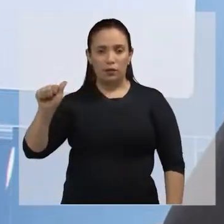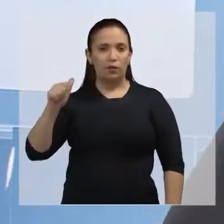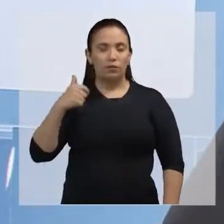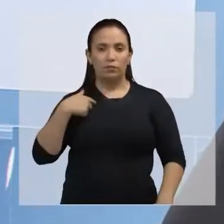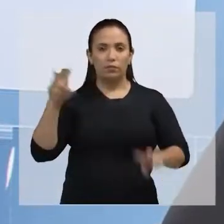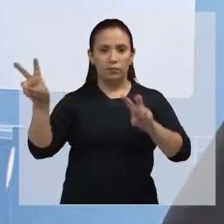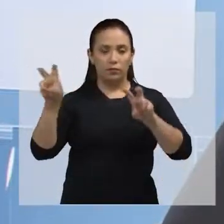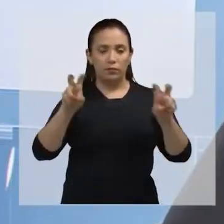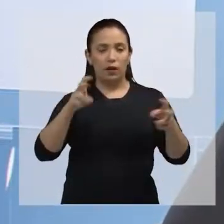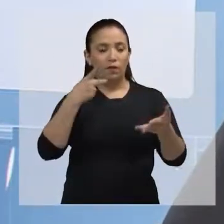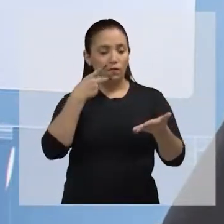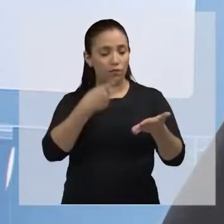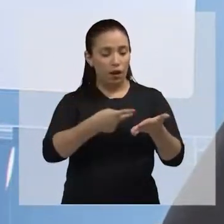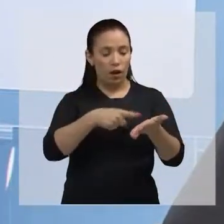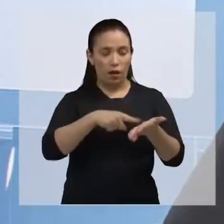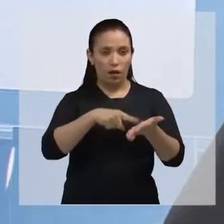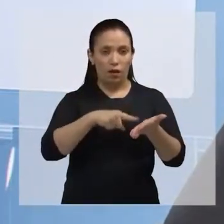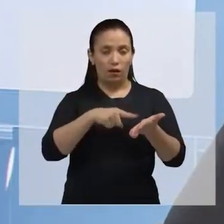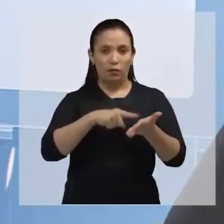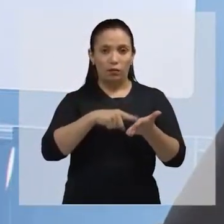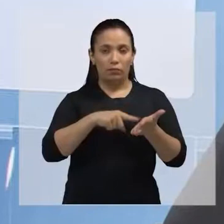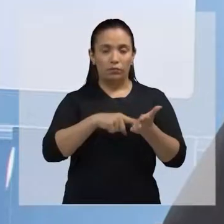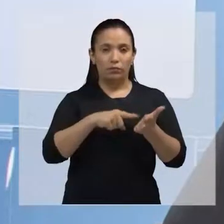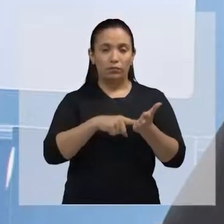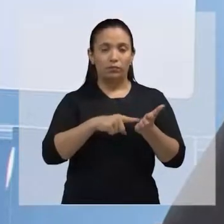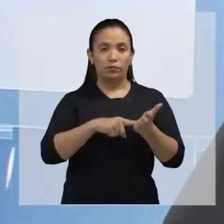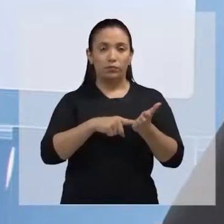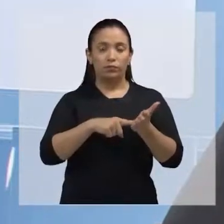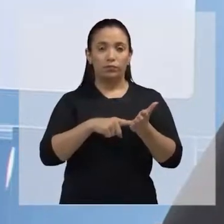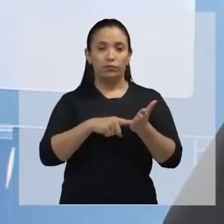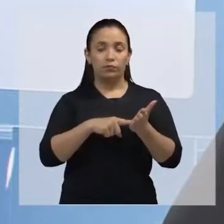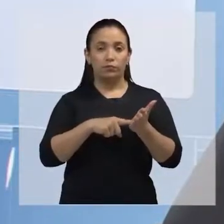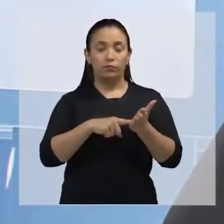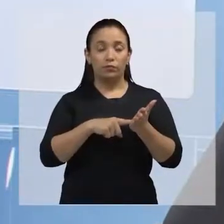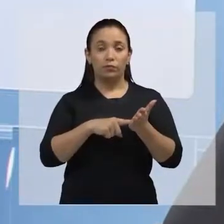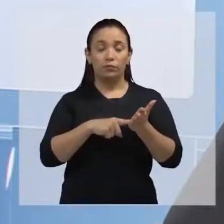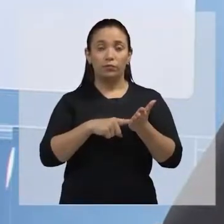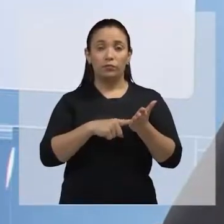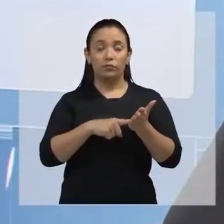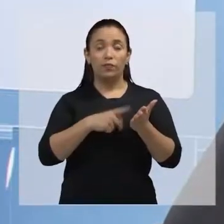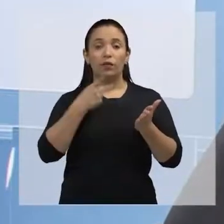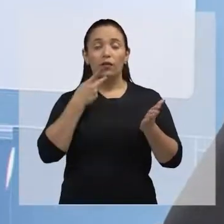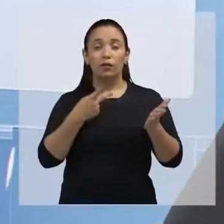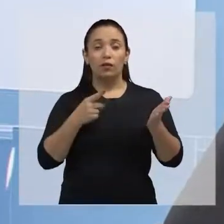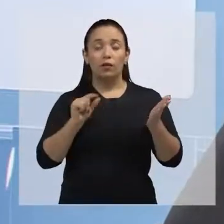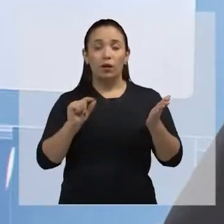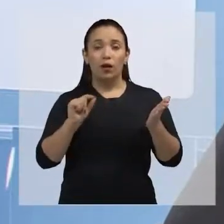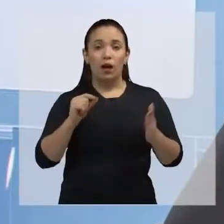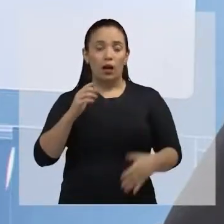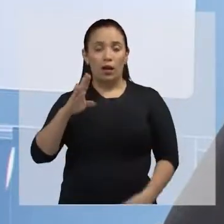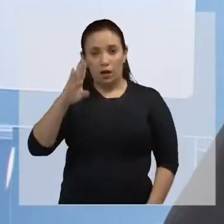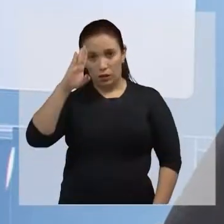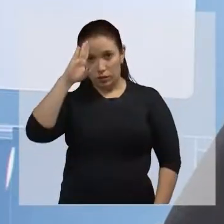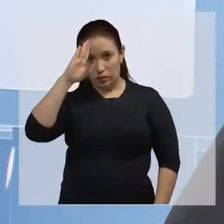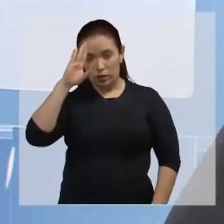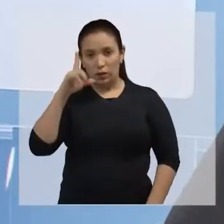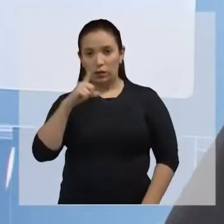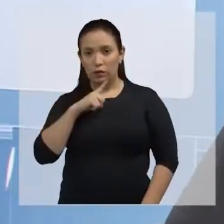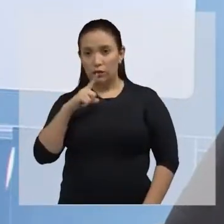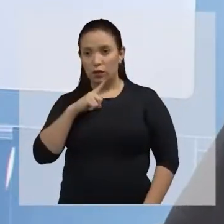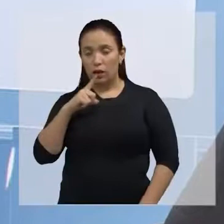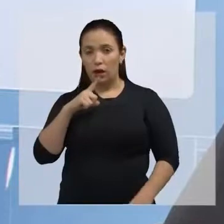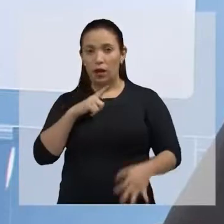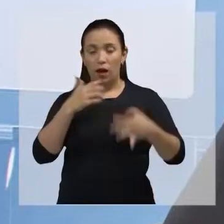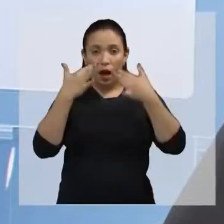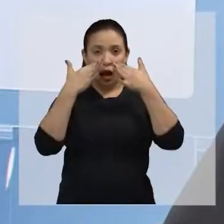pegar aqui para a gente falar a frase por igual antes de terminar o programa. Mas ele disse claramente o seguinte, que o Exército, as Forças Armadas estavam